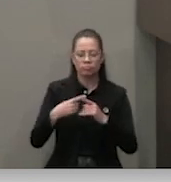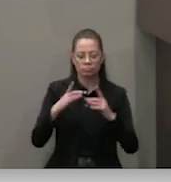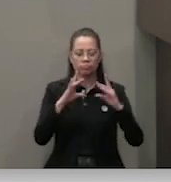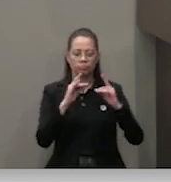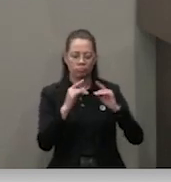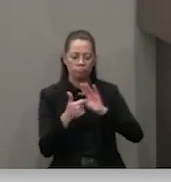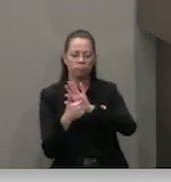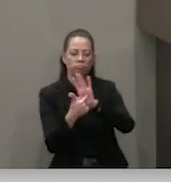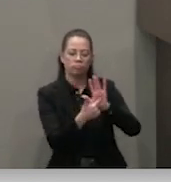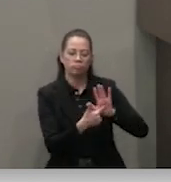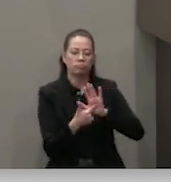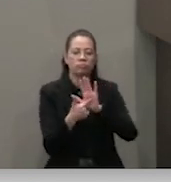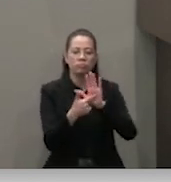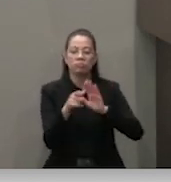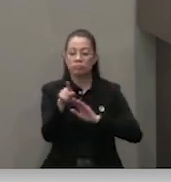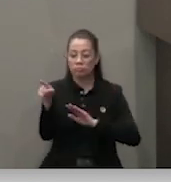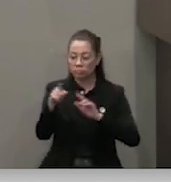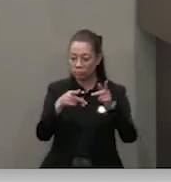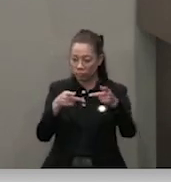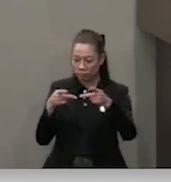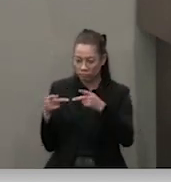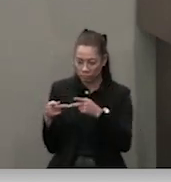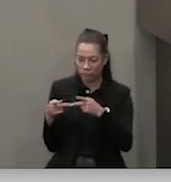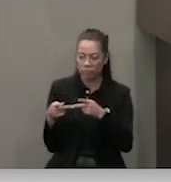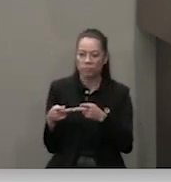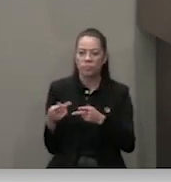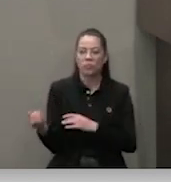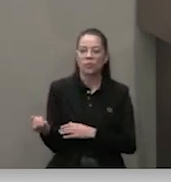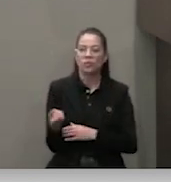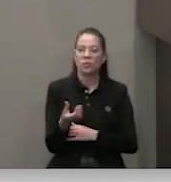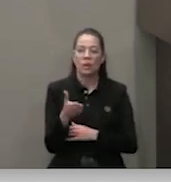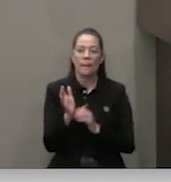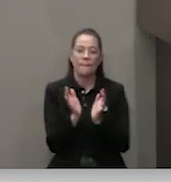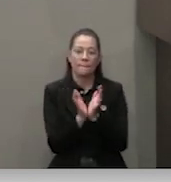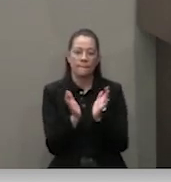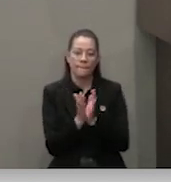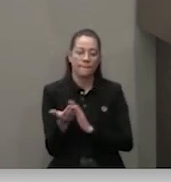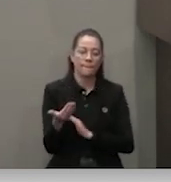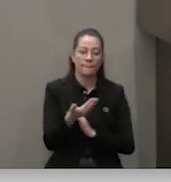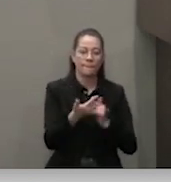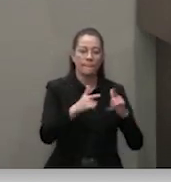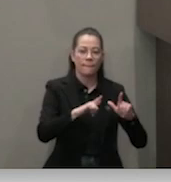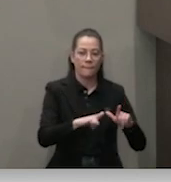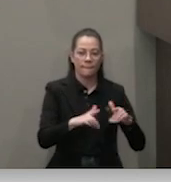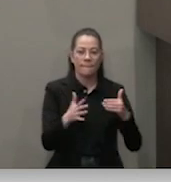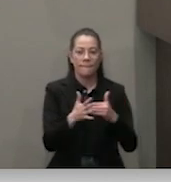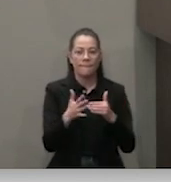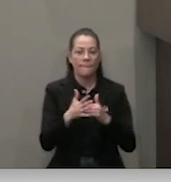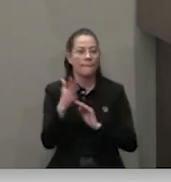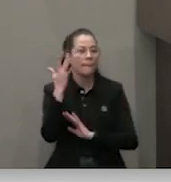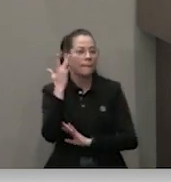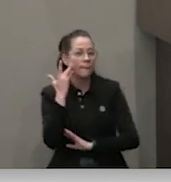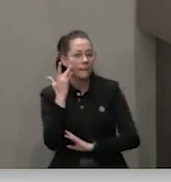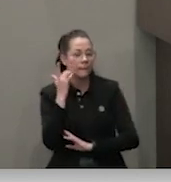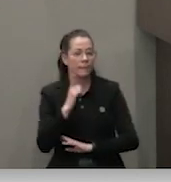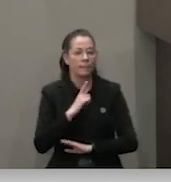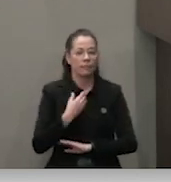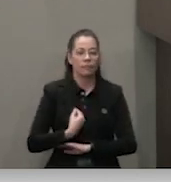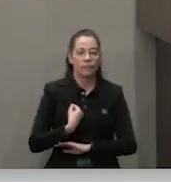ser demonstrado então fica aí o convite para que os nobres colegas compareçam que irá até amanhã